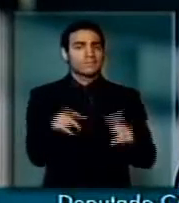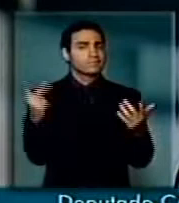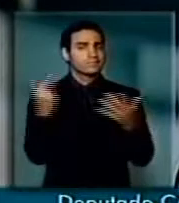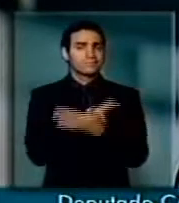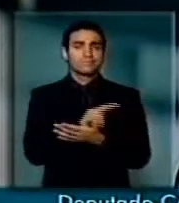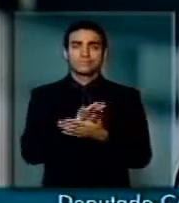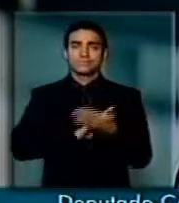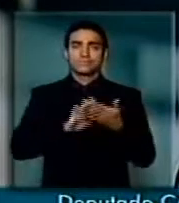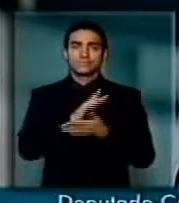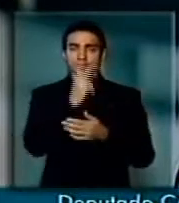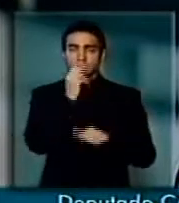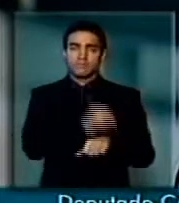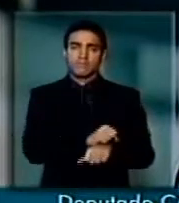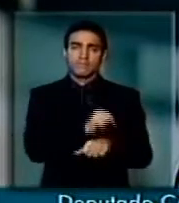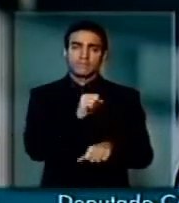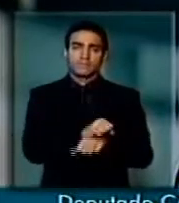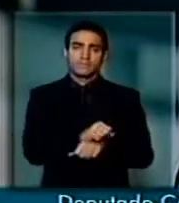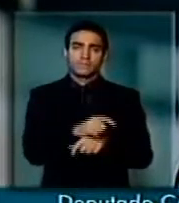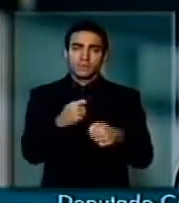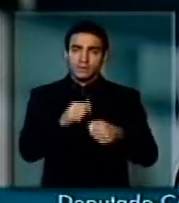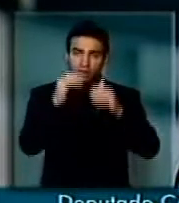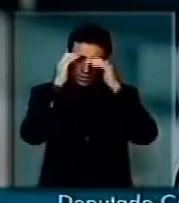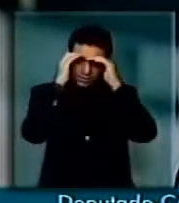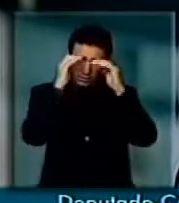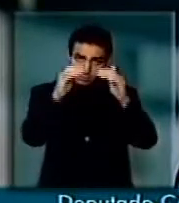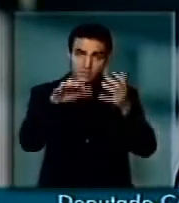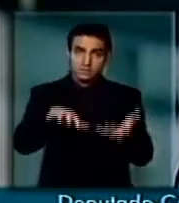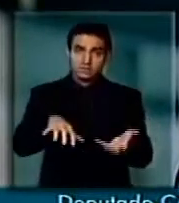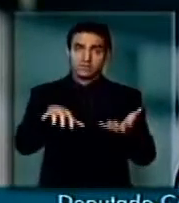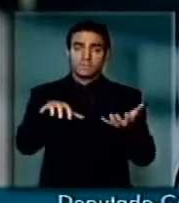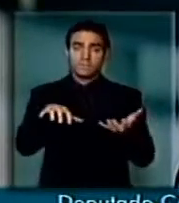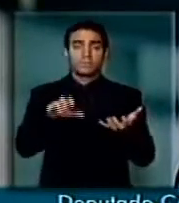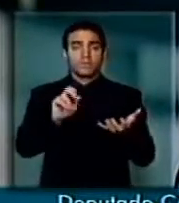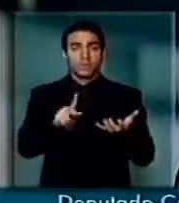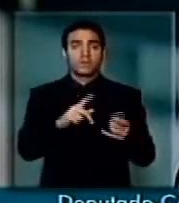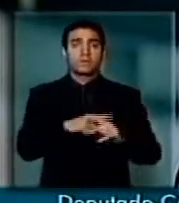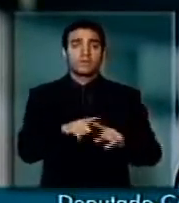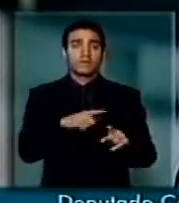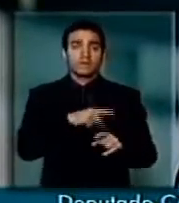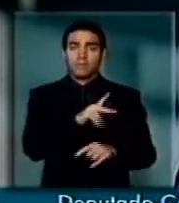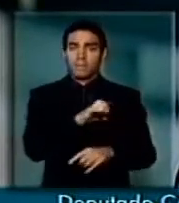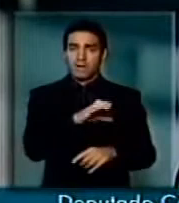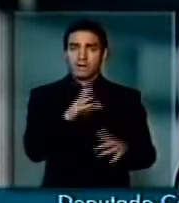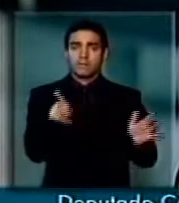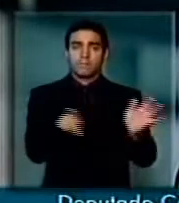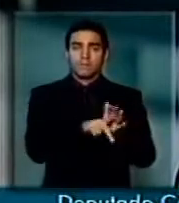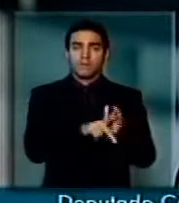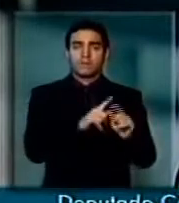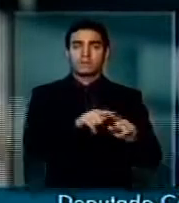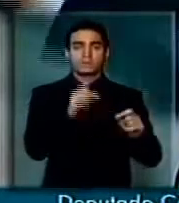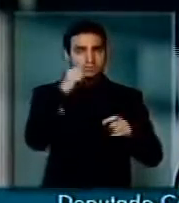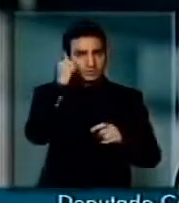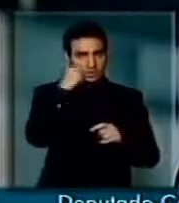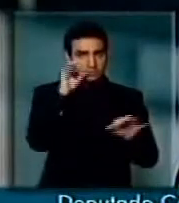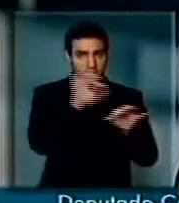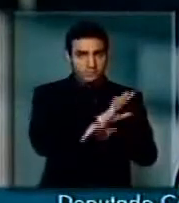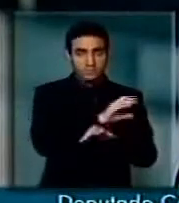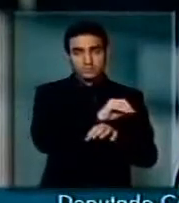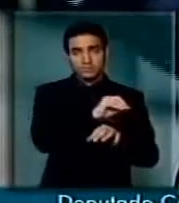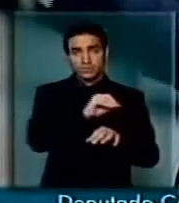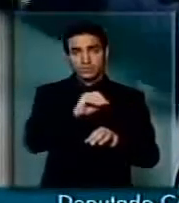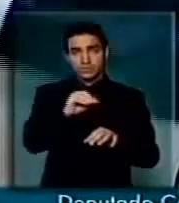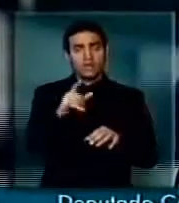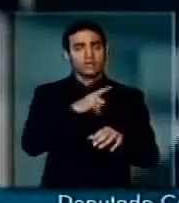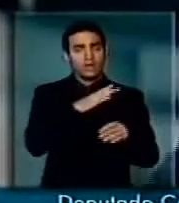o parlamento. Existe uma tentativa de vincular uma PEC que veio do Senado Federal. É uma PEC que tem que caminhar o